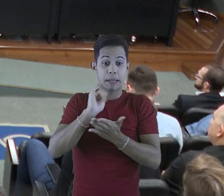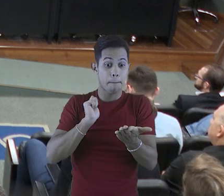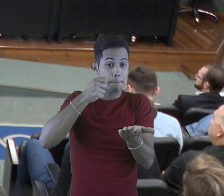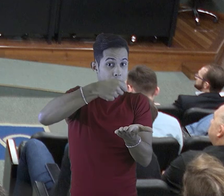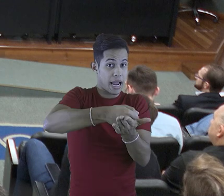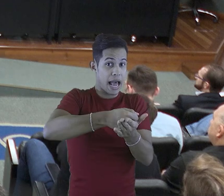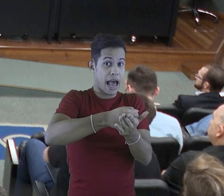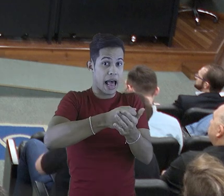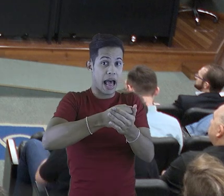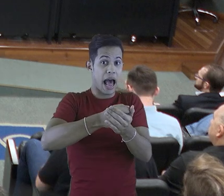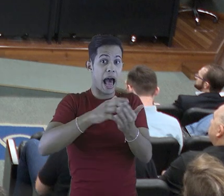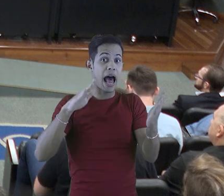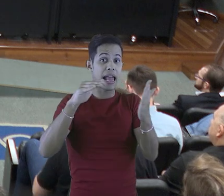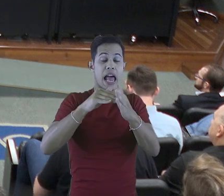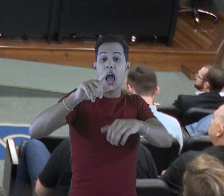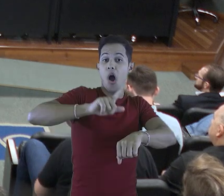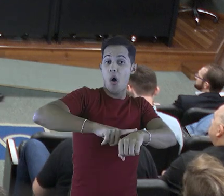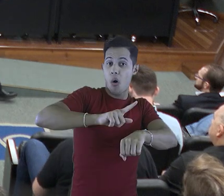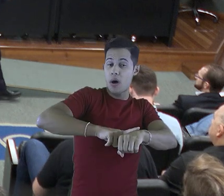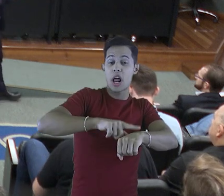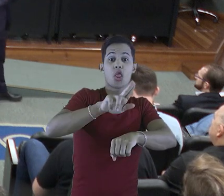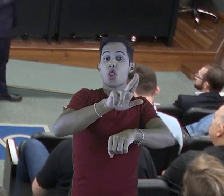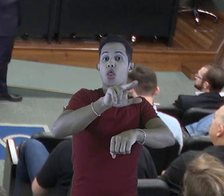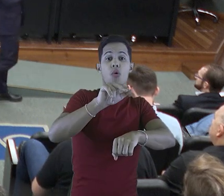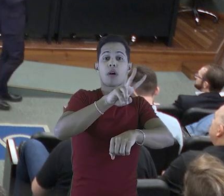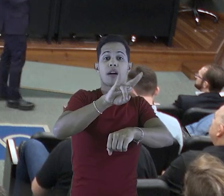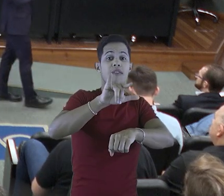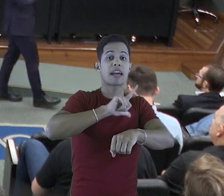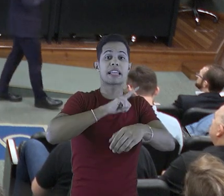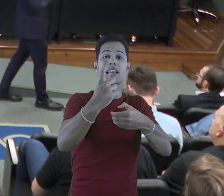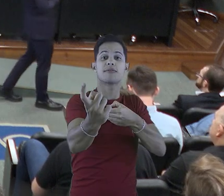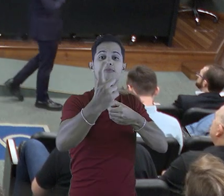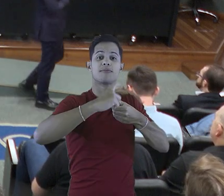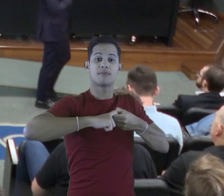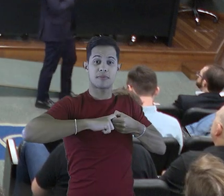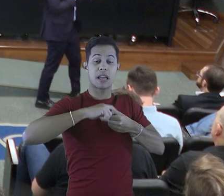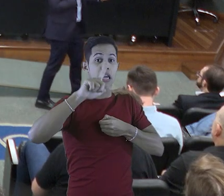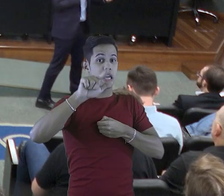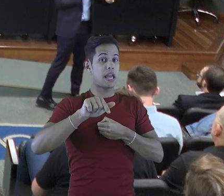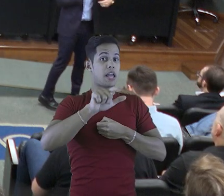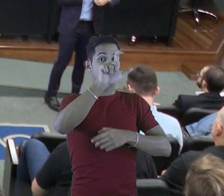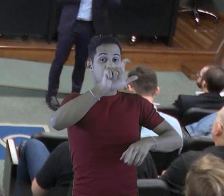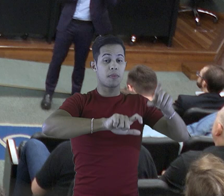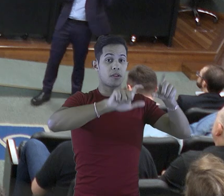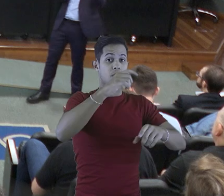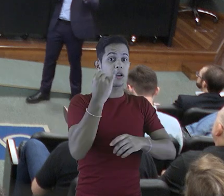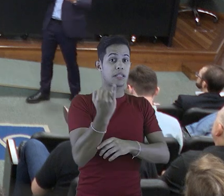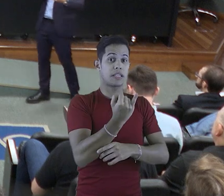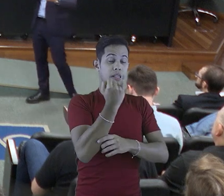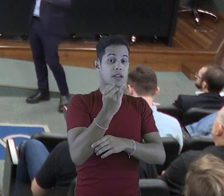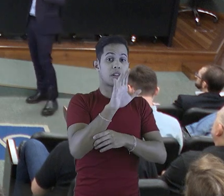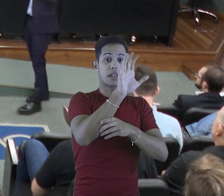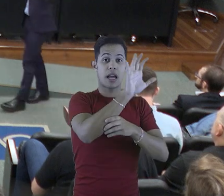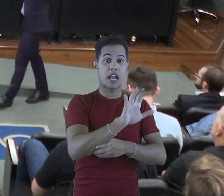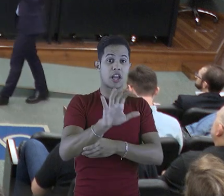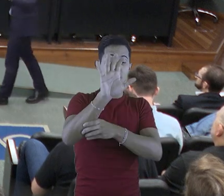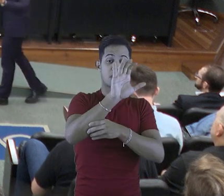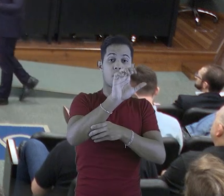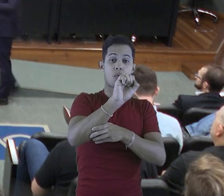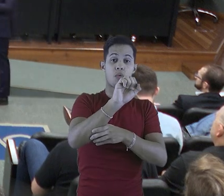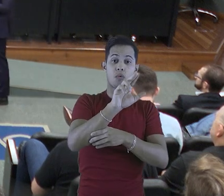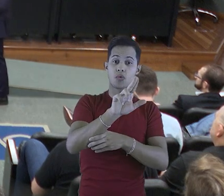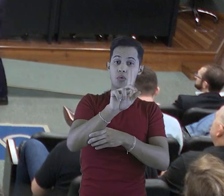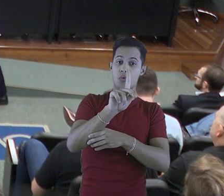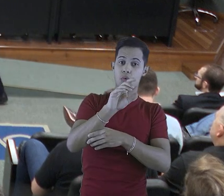horas, a gente nunca mais vai ver esses dados, e são dados de cadastro de consumidores importantes, da região sudoeste do